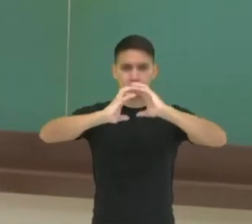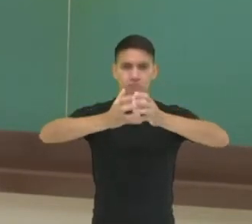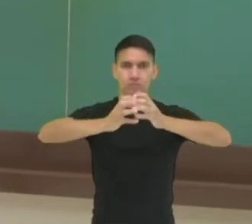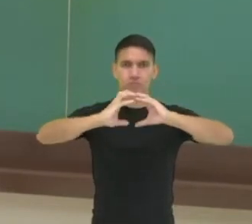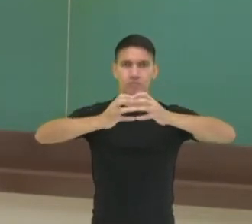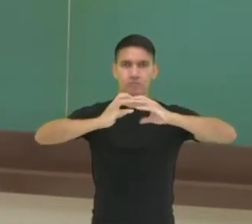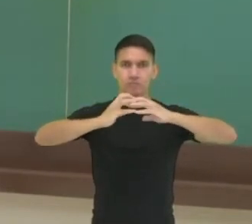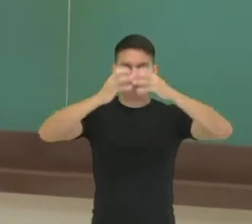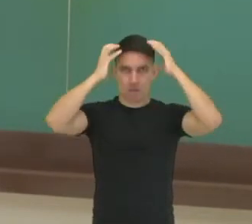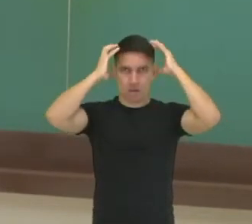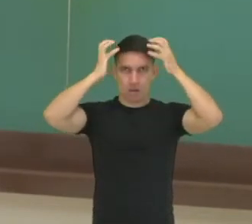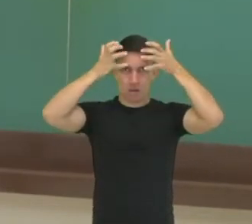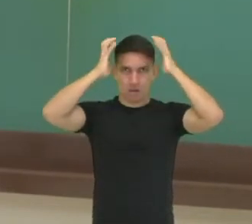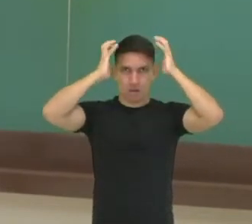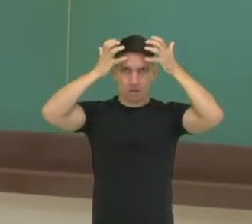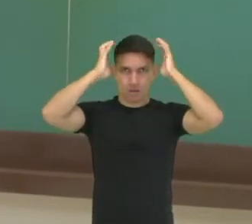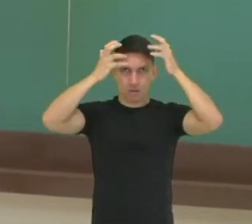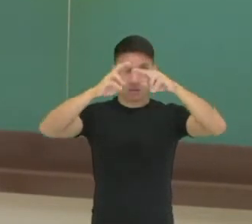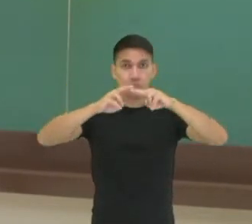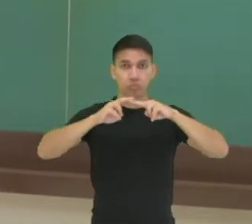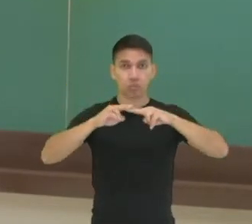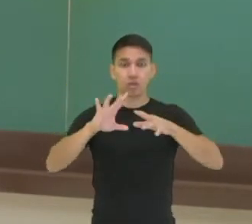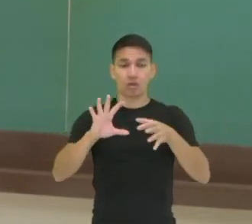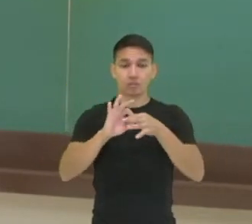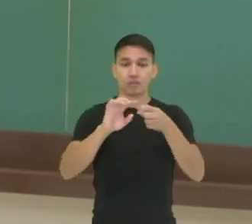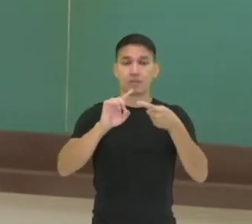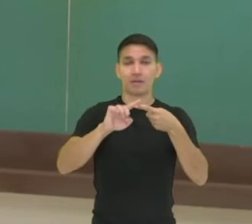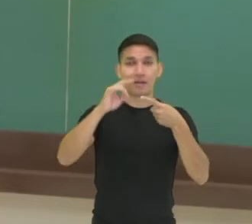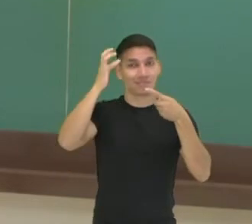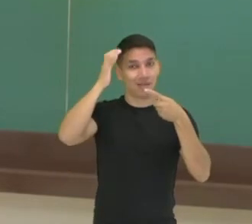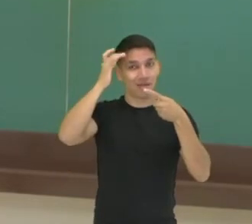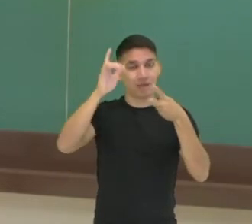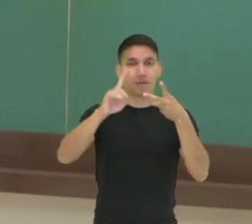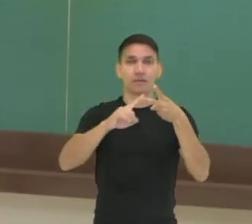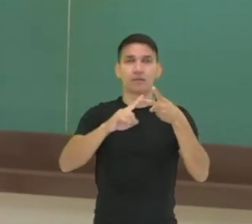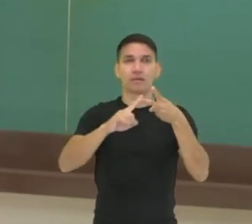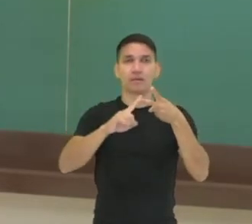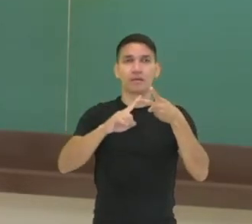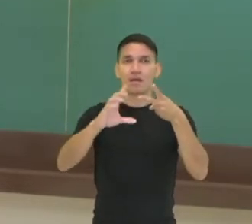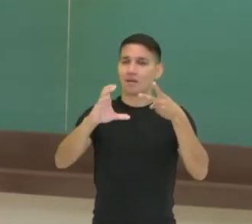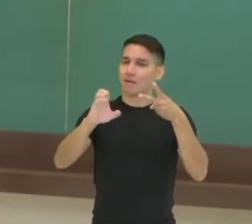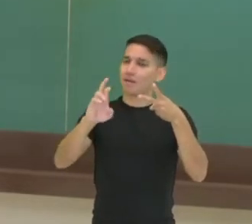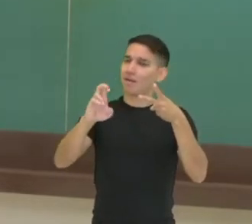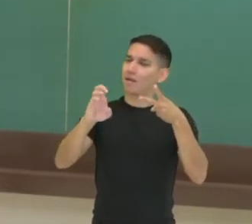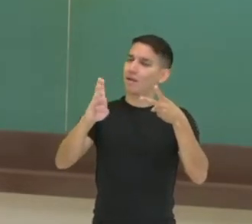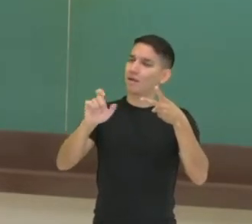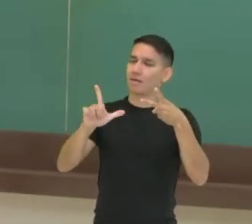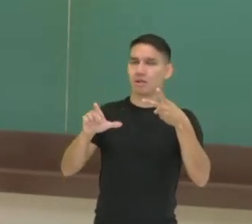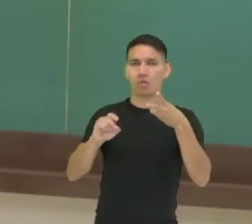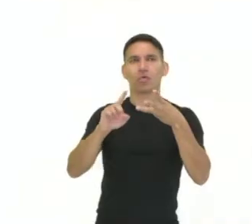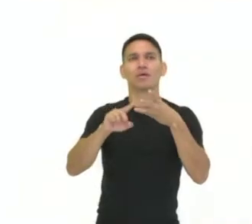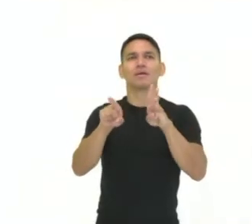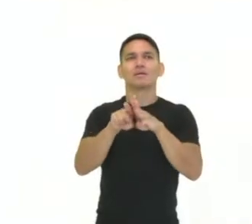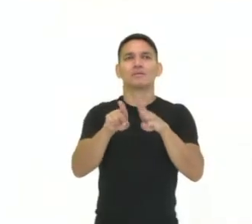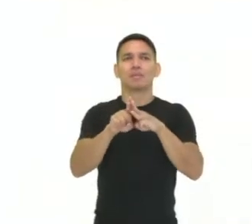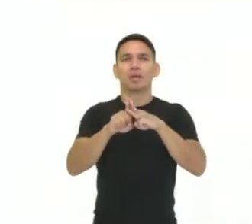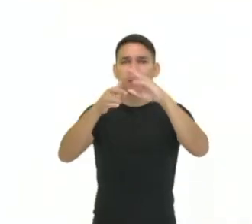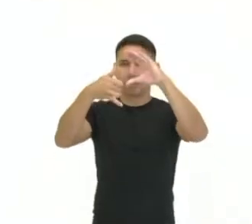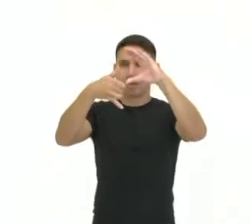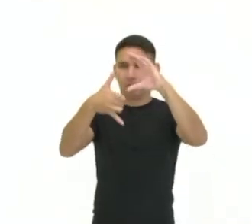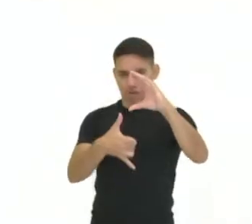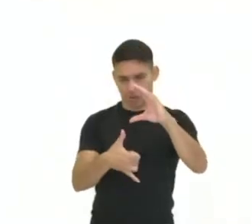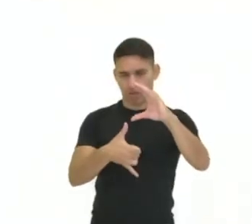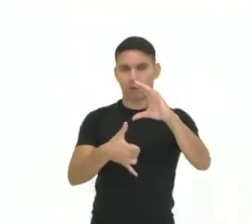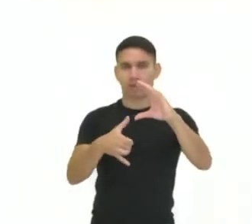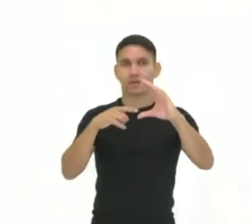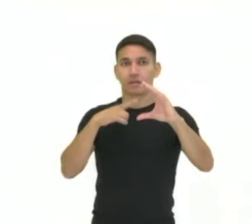um conjunto de cérebro, cerebelo e tronco encefálico. Observe bem a imagem. Nós